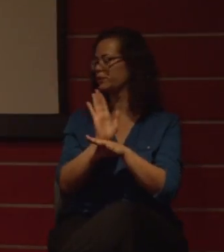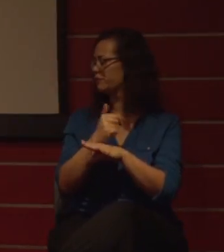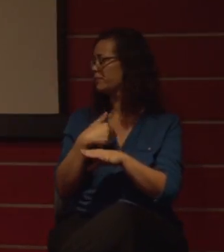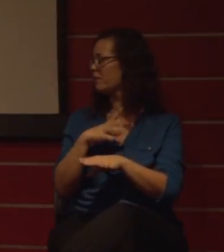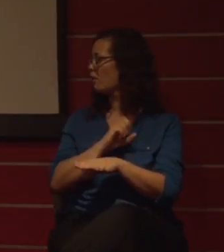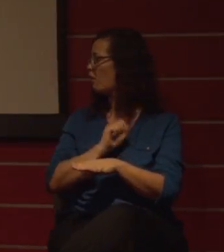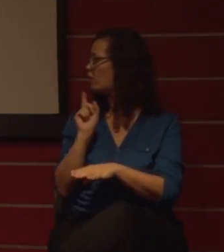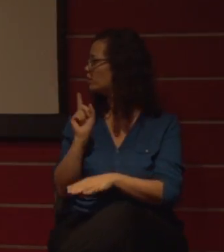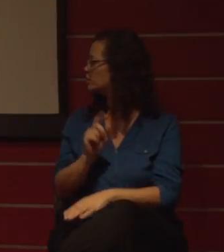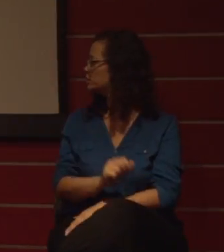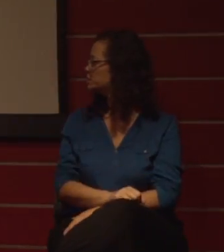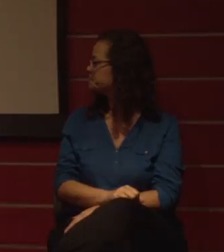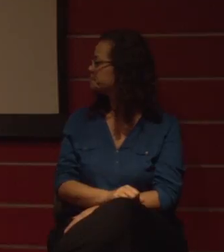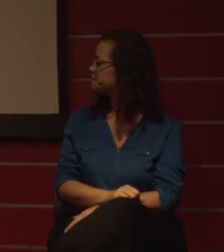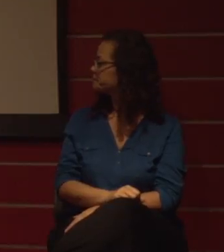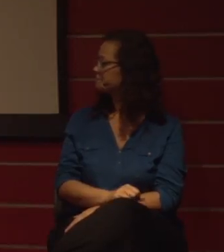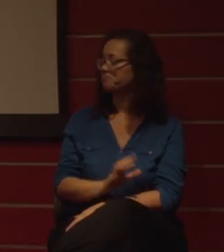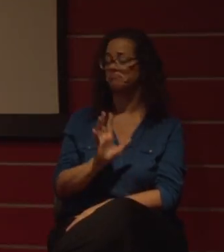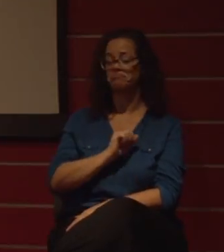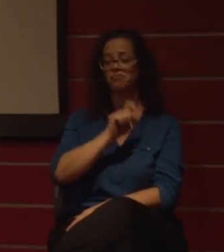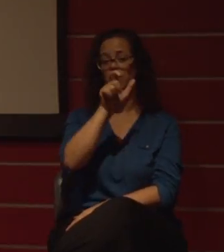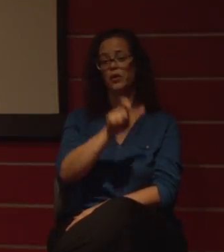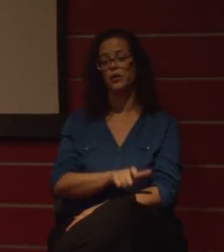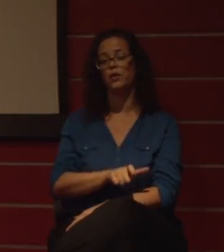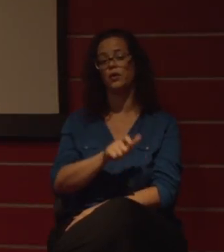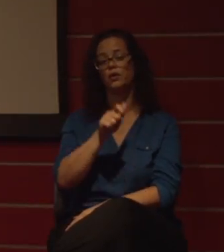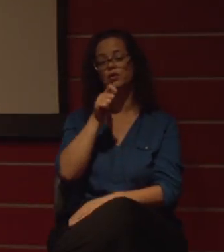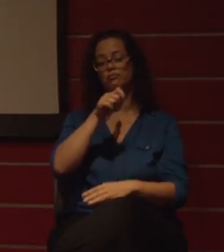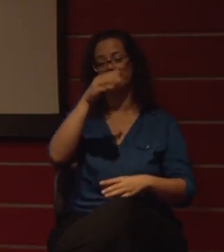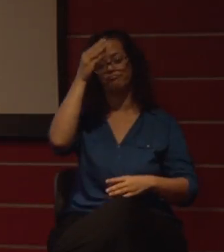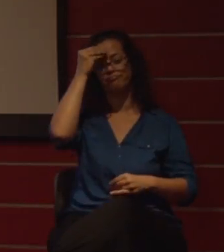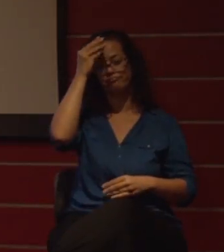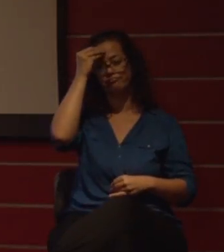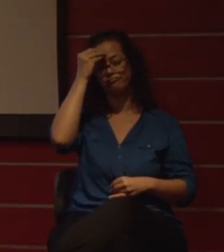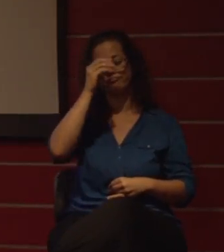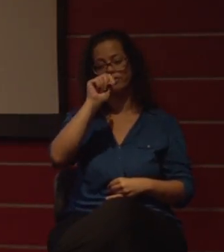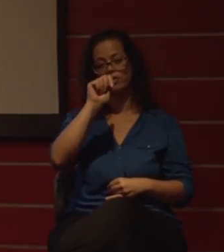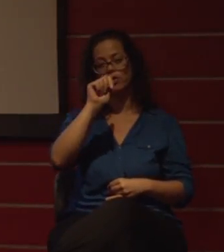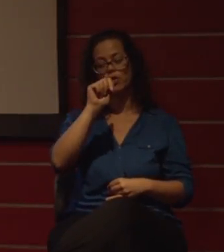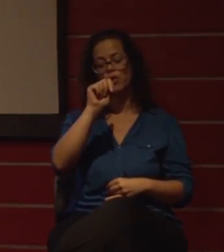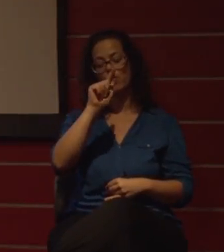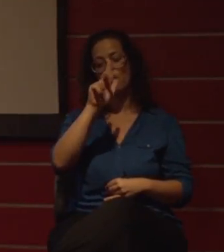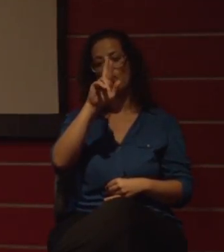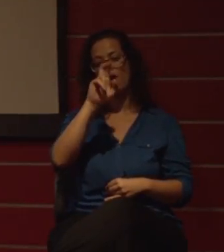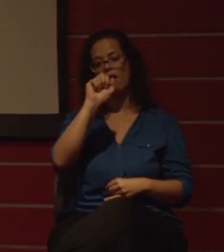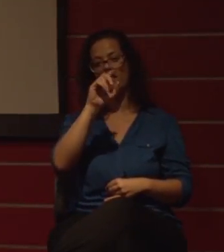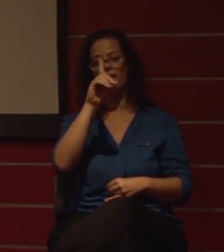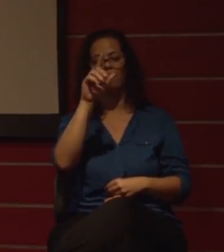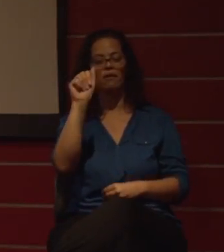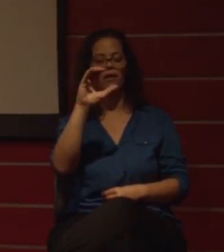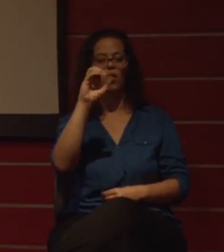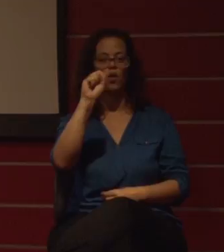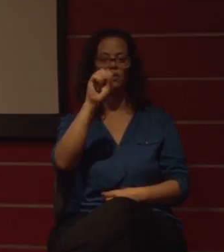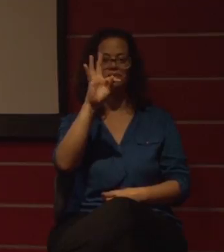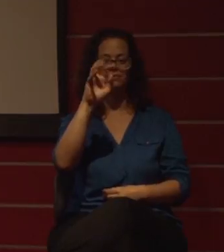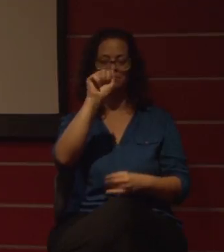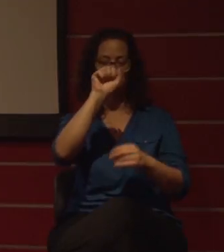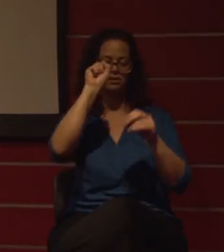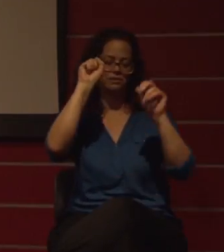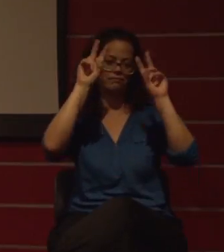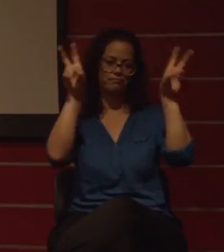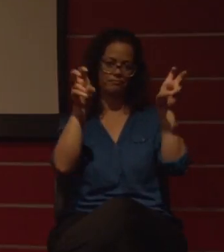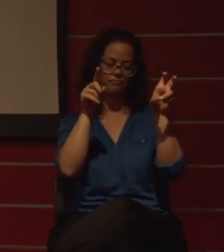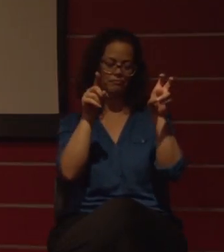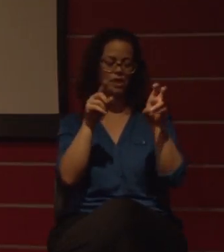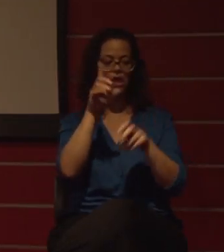gosto muito também dessa da da personagem fem do guarda costas né